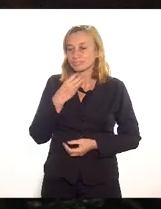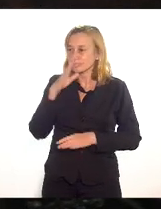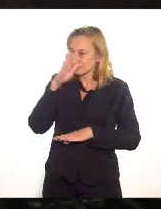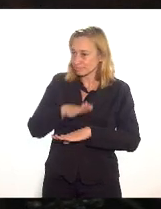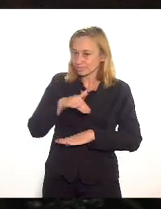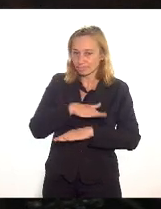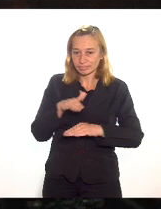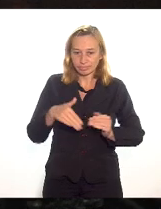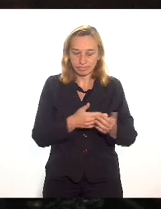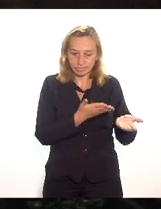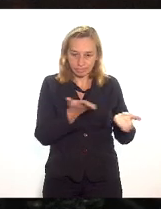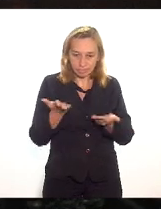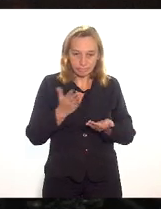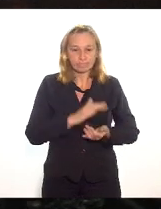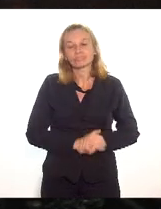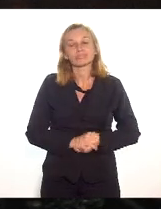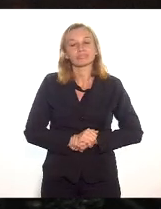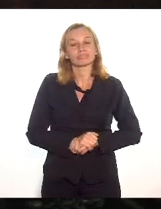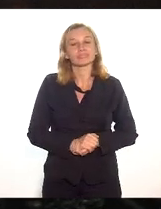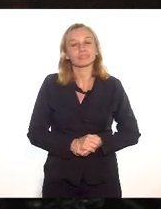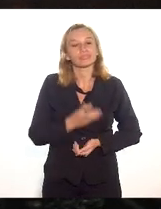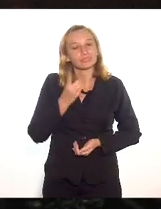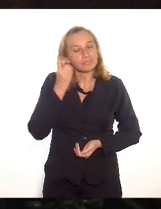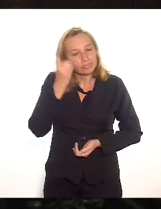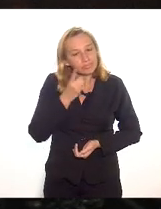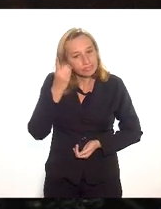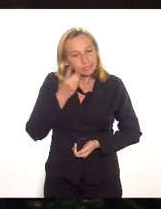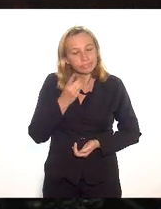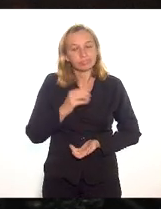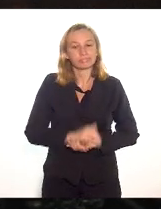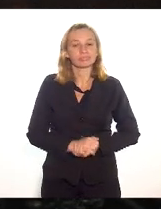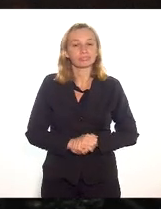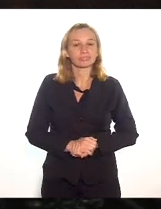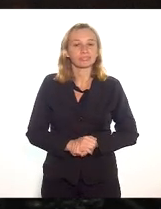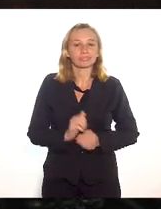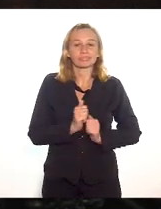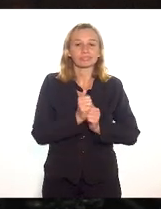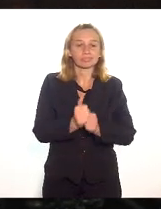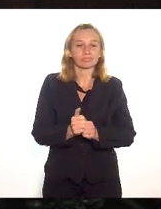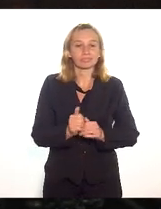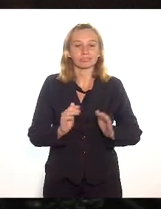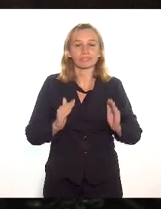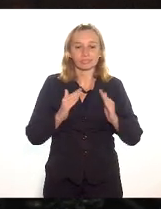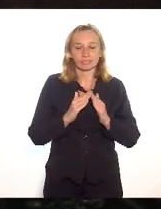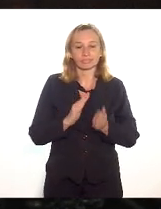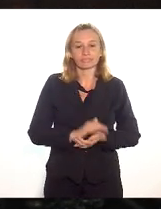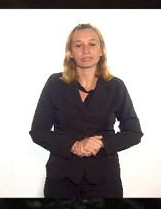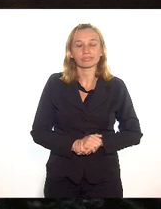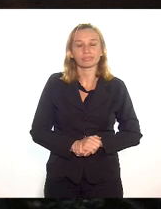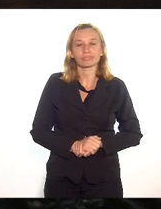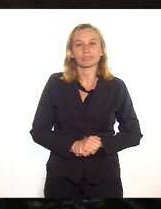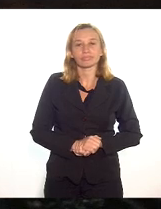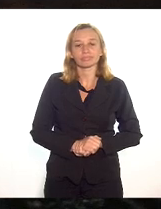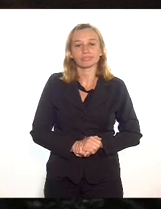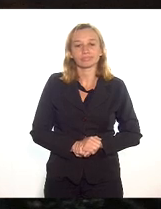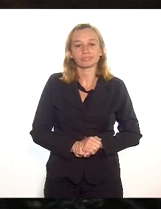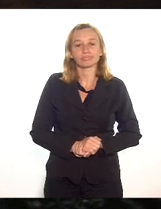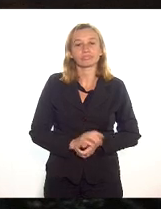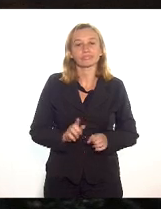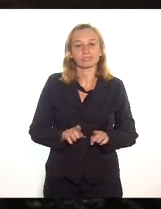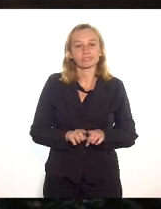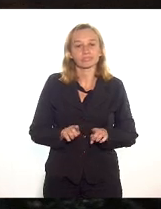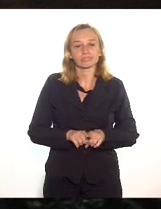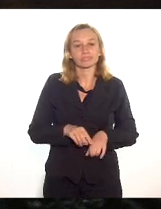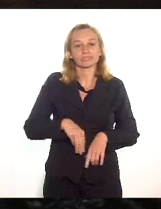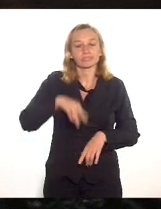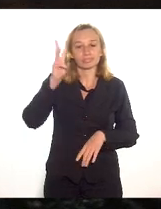a todos os meus pares, deputados, deputadas, servidores dessa casa e também a quem está